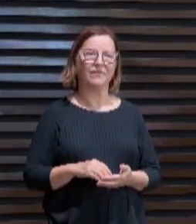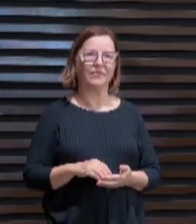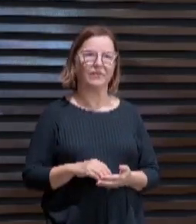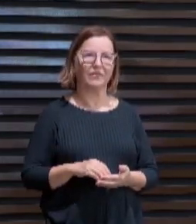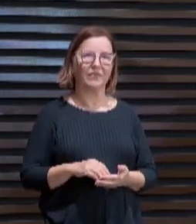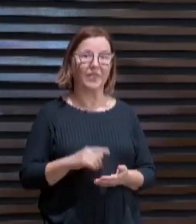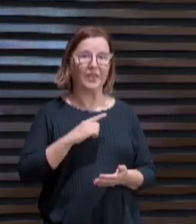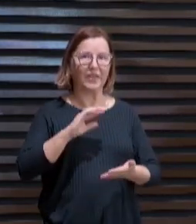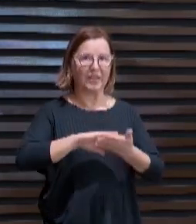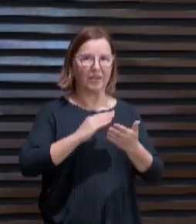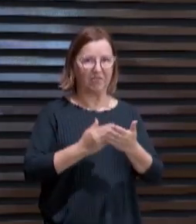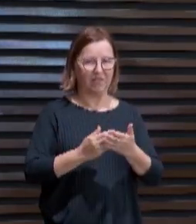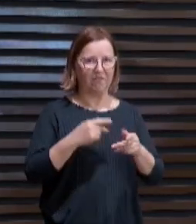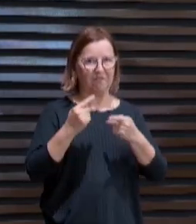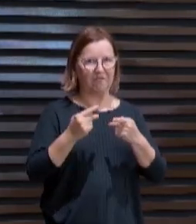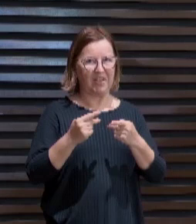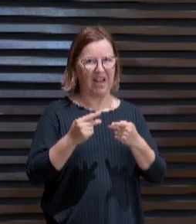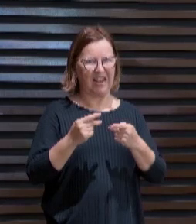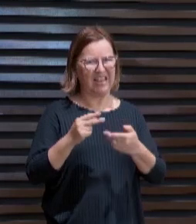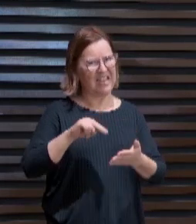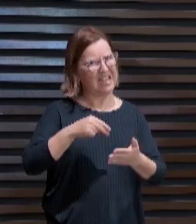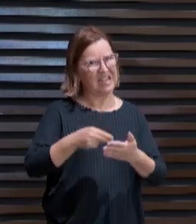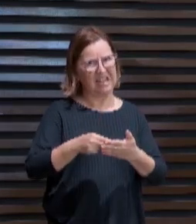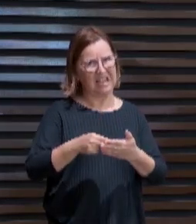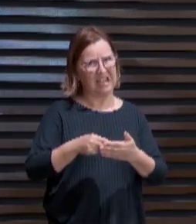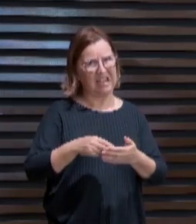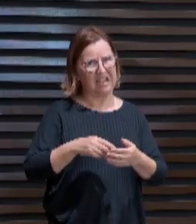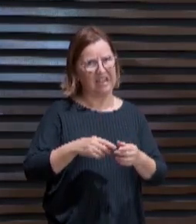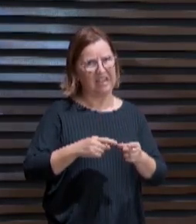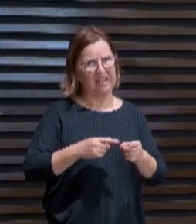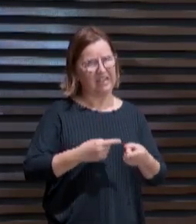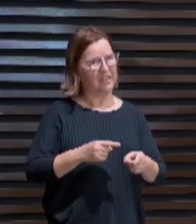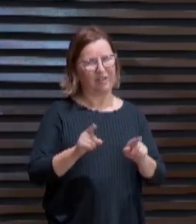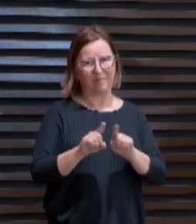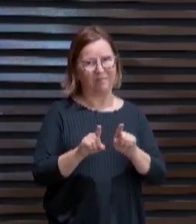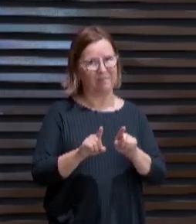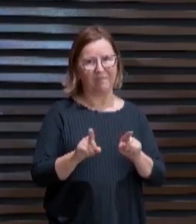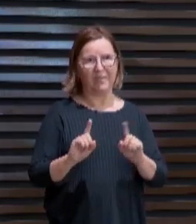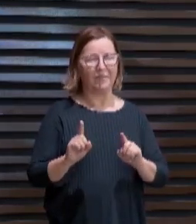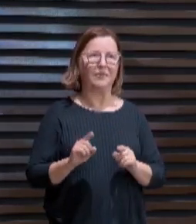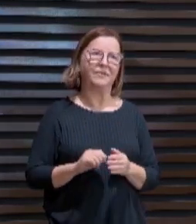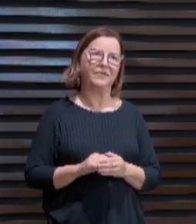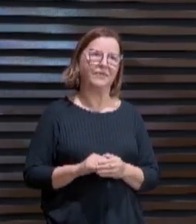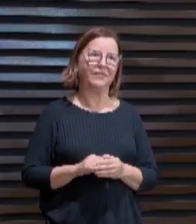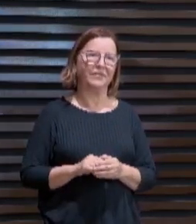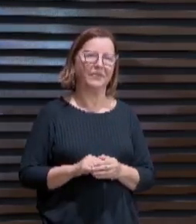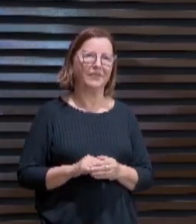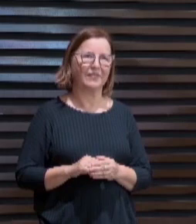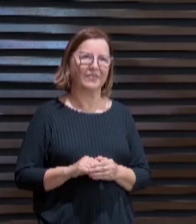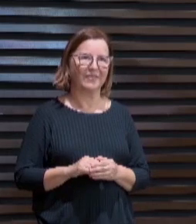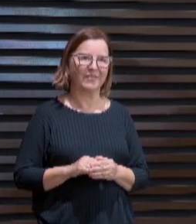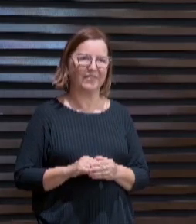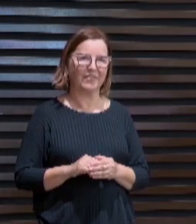que diz que é cairdes em tentações. Essa tradução, ela não está com nada. Essa tradução está errada. Algumas bíblias aí talvez digam, né? Porque a gente ora